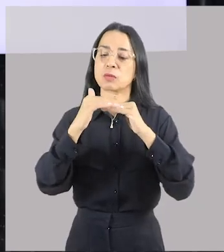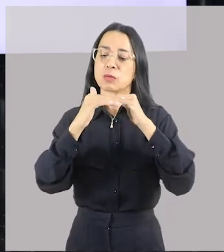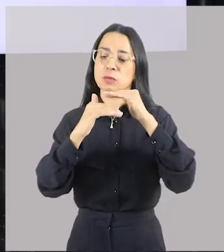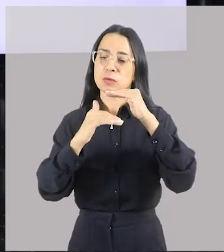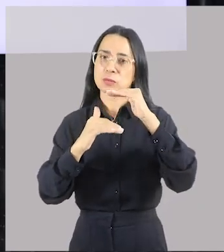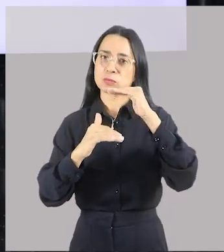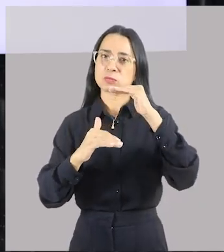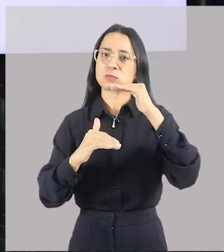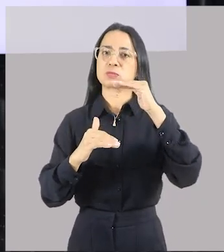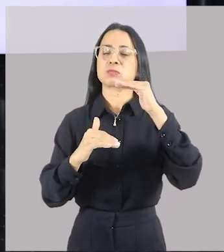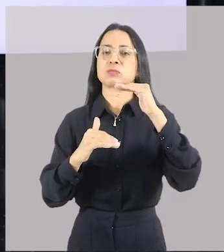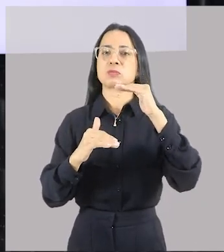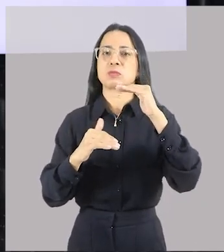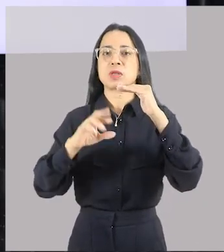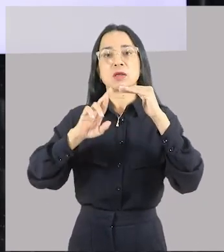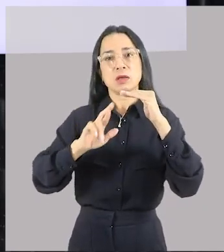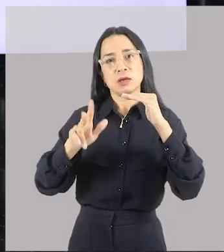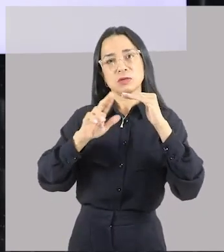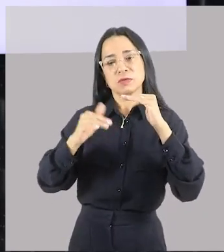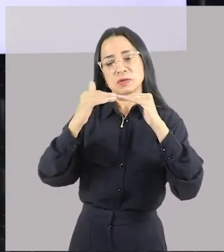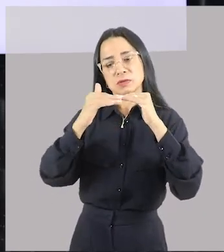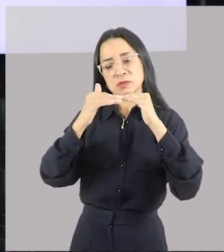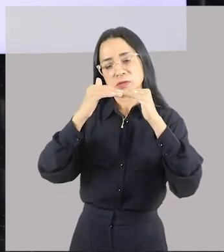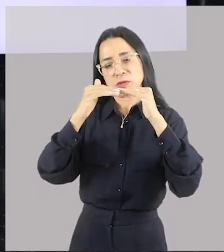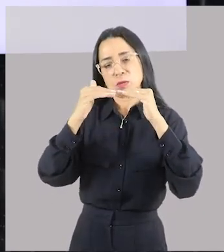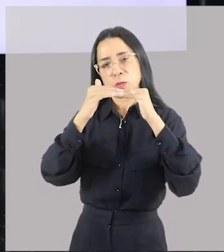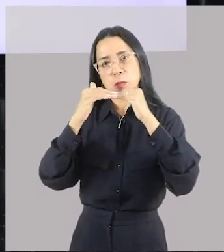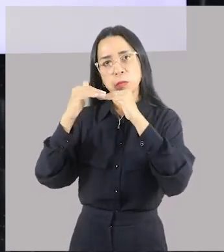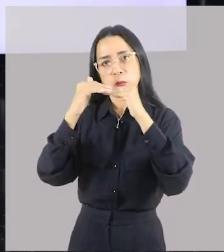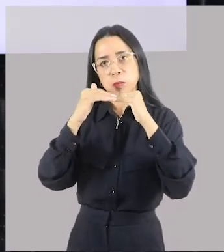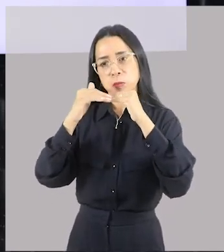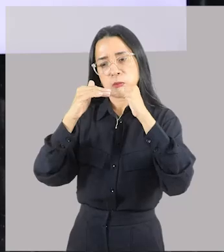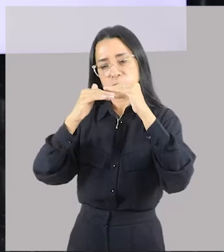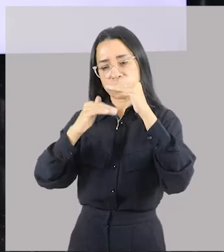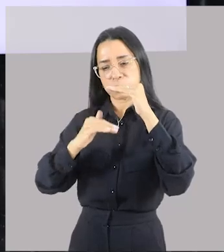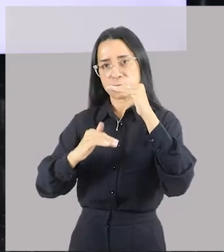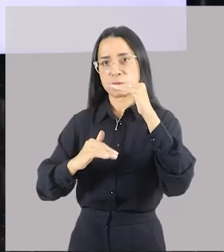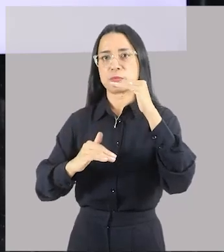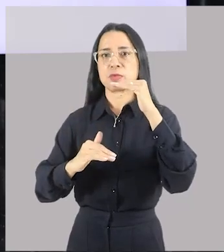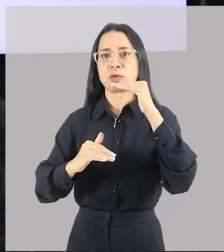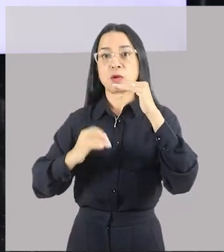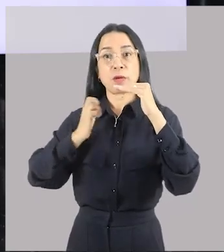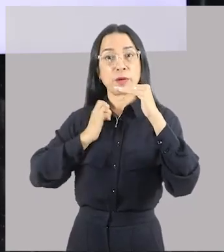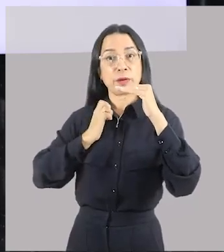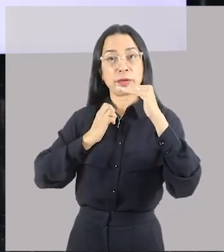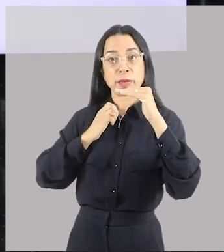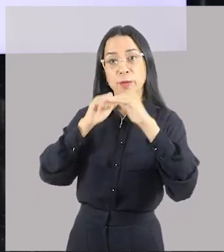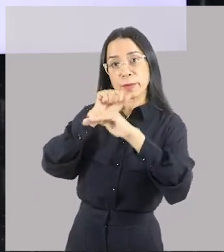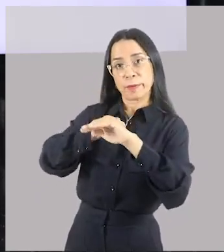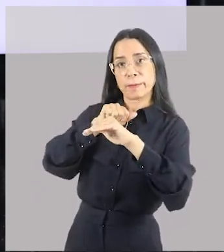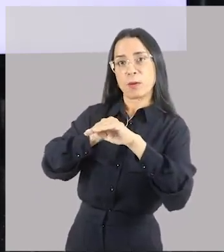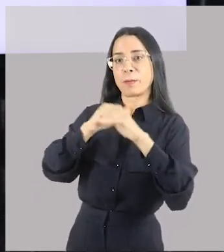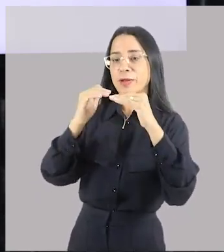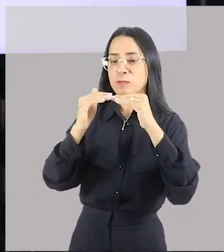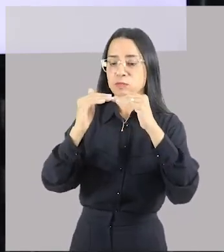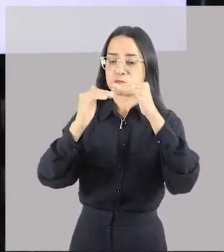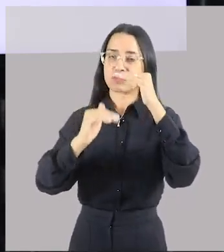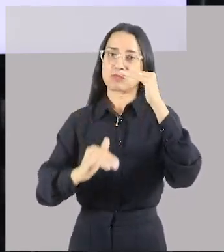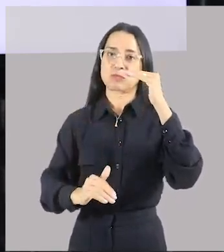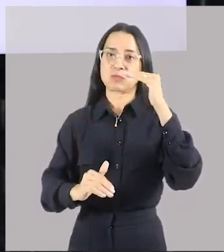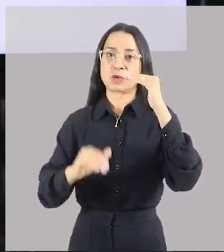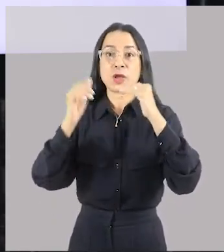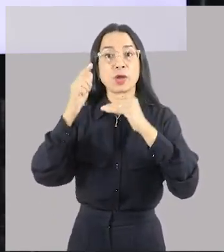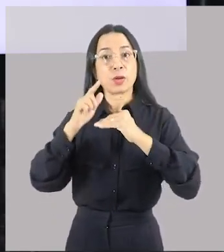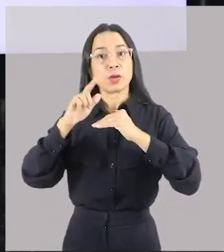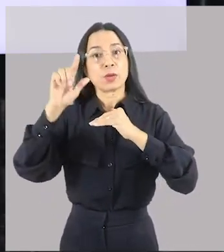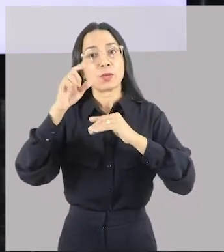grande. A diferença, a distância entre o mais rico e o mais pobre, ela é imensa. Só que em outras sociedades, essa desigualdade é